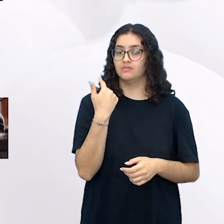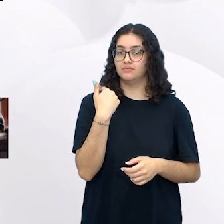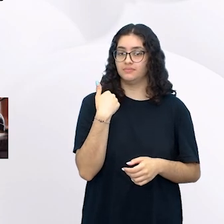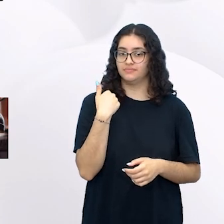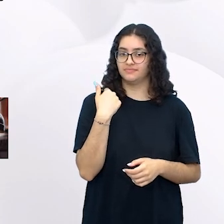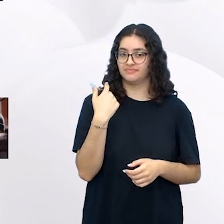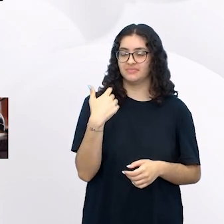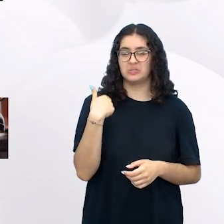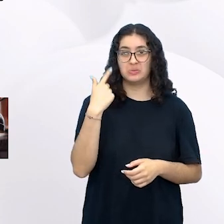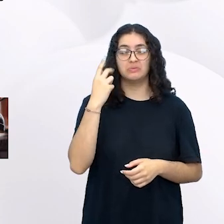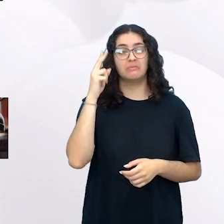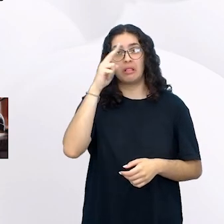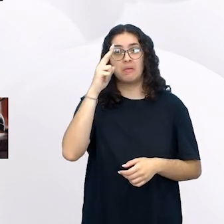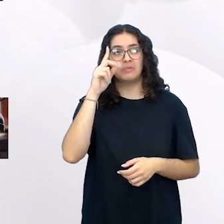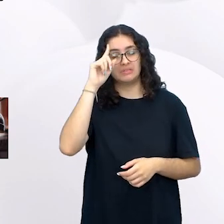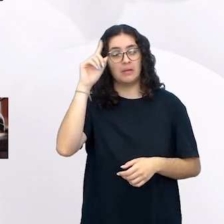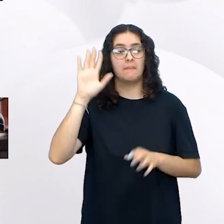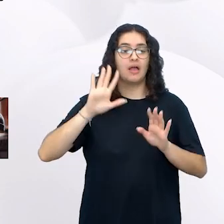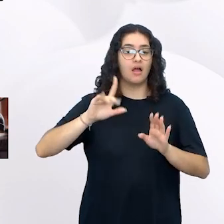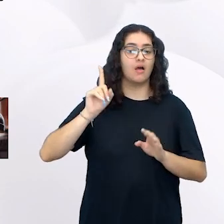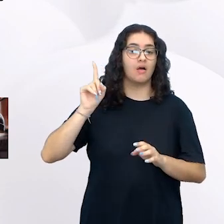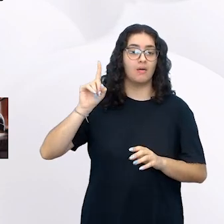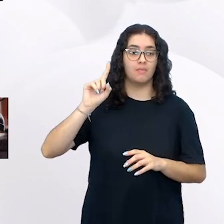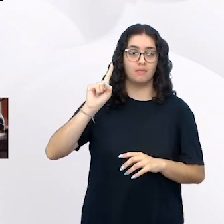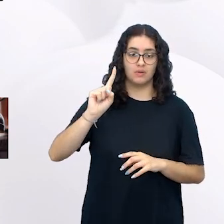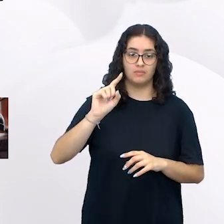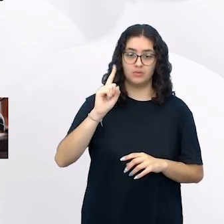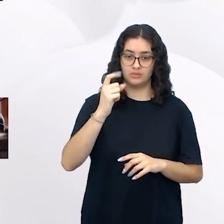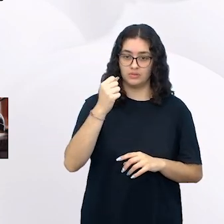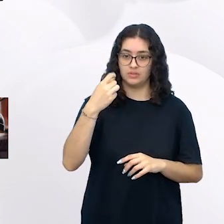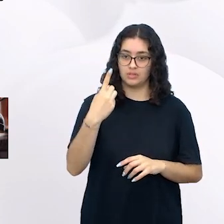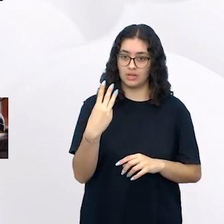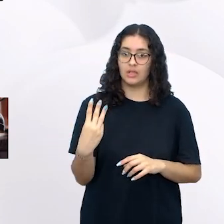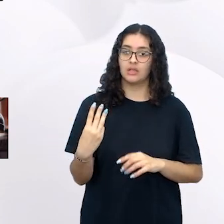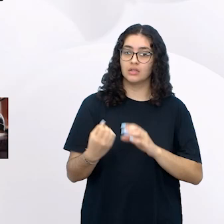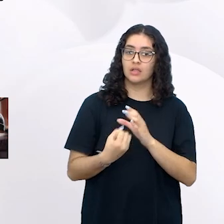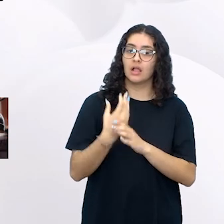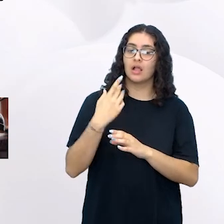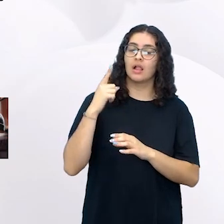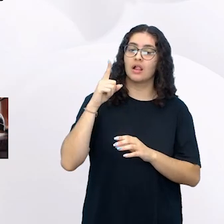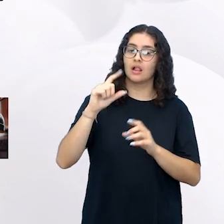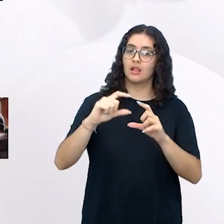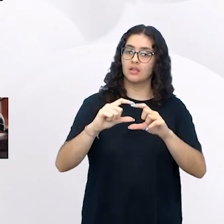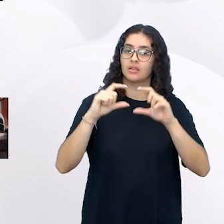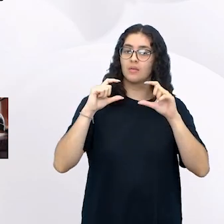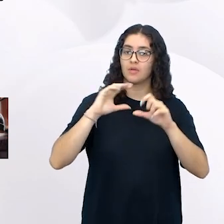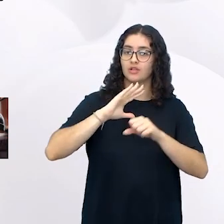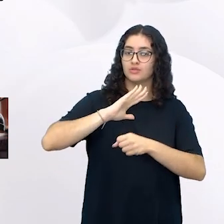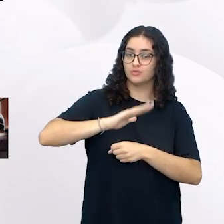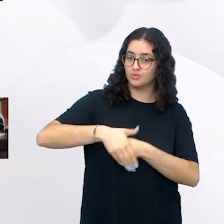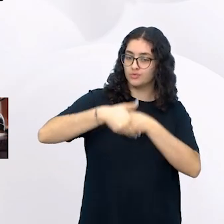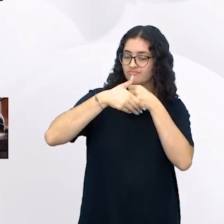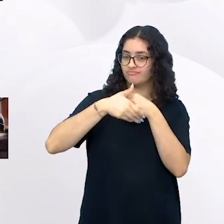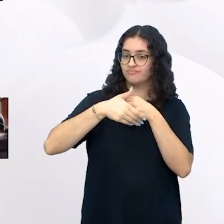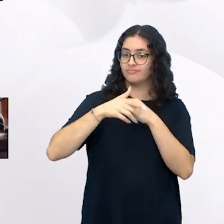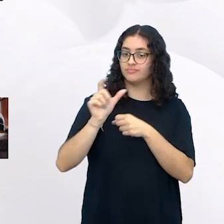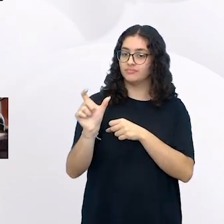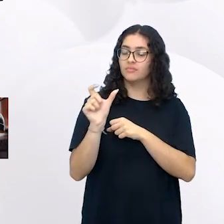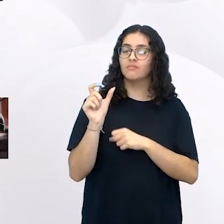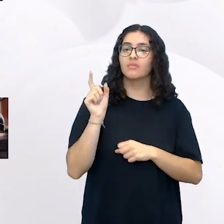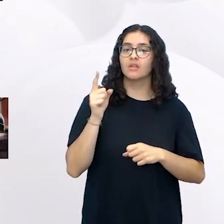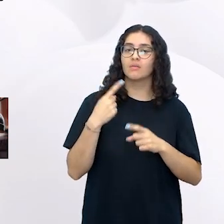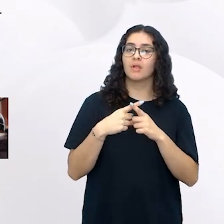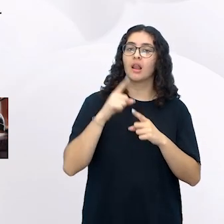meio ruim de datas, mas assim, em 1713 surgiu o termo sustentabilidade, a partir de um gerente